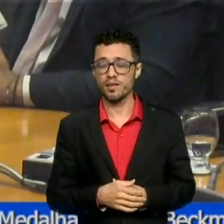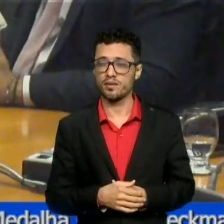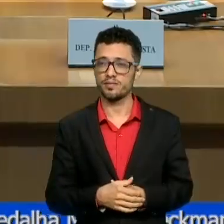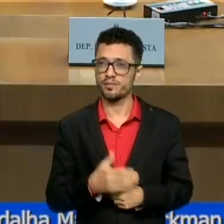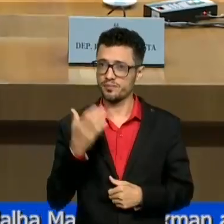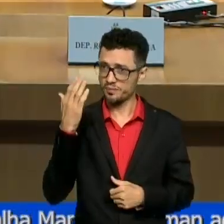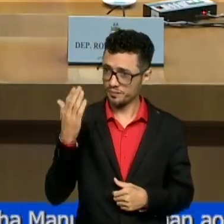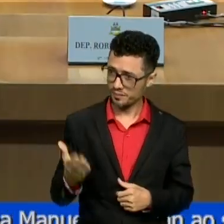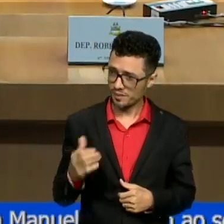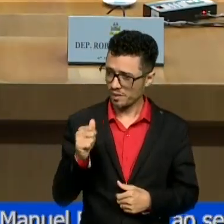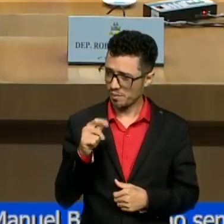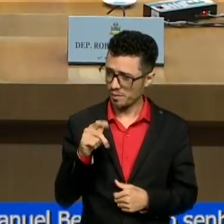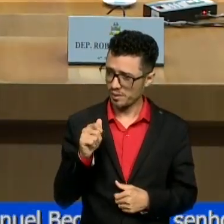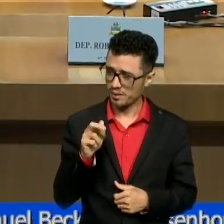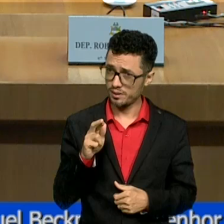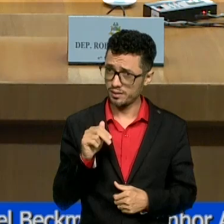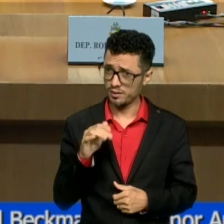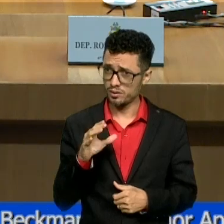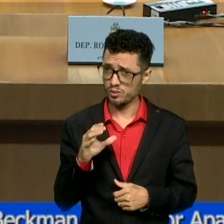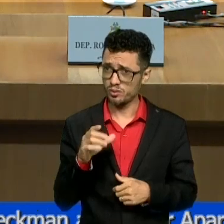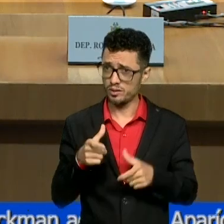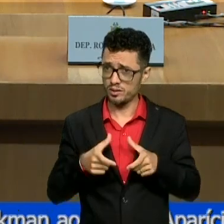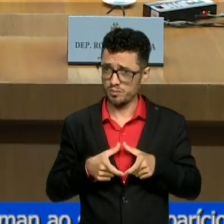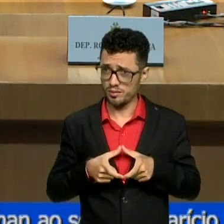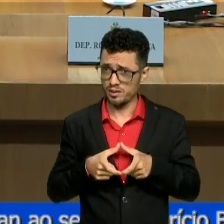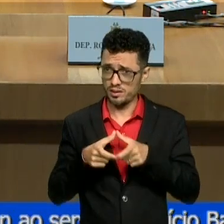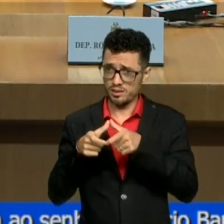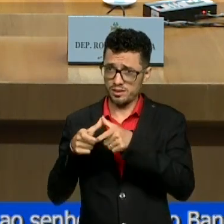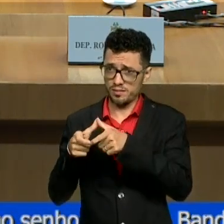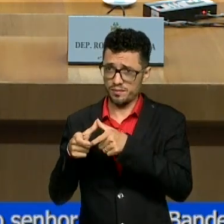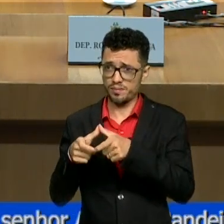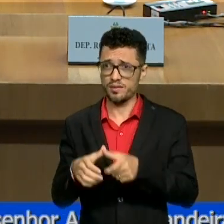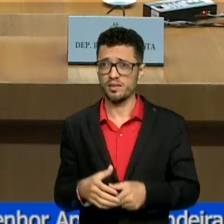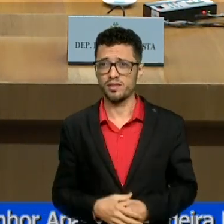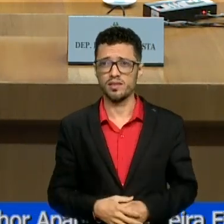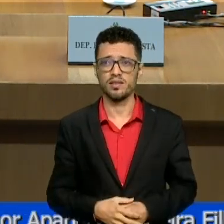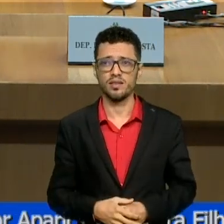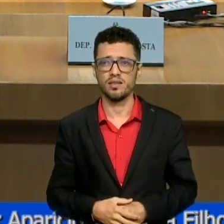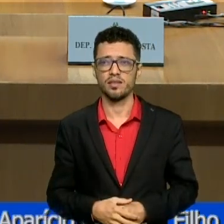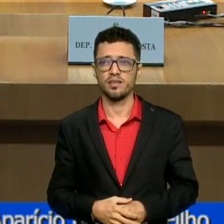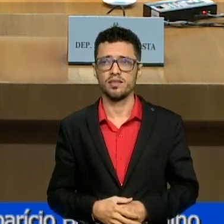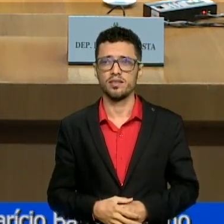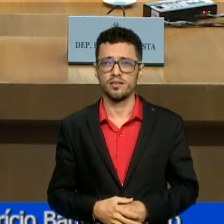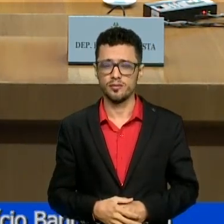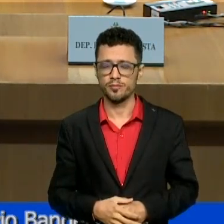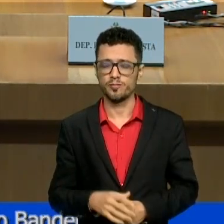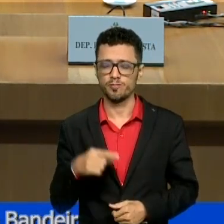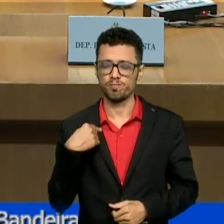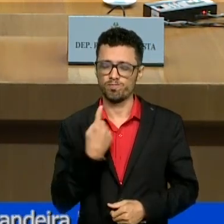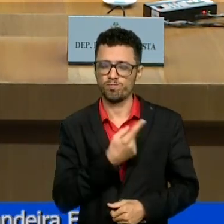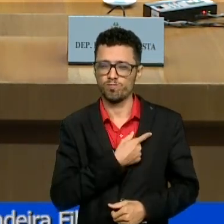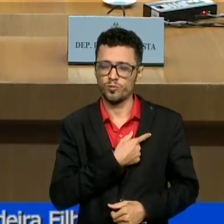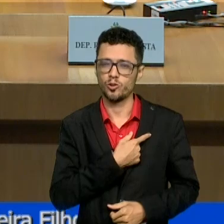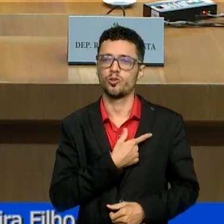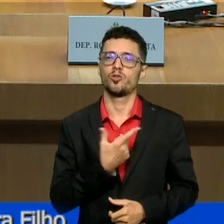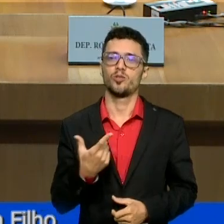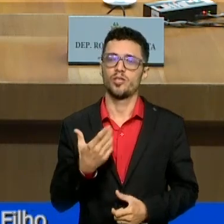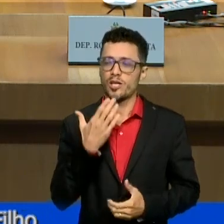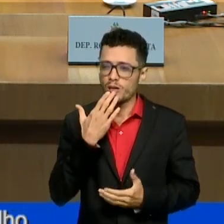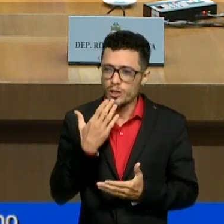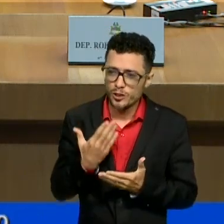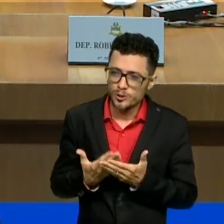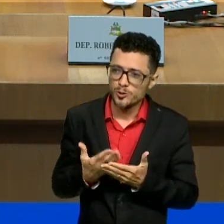Bandeira, receba esta medalha com nosso mais sincero reconhecimento e admiração. Que seu